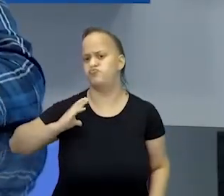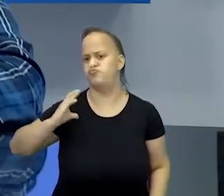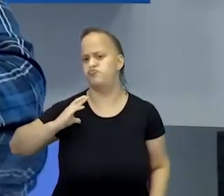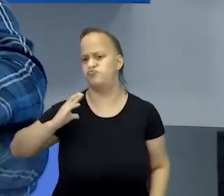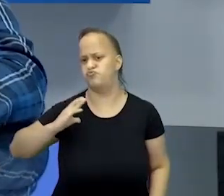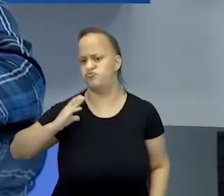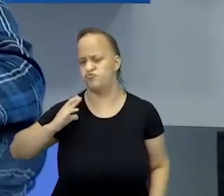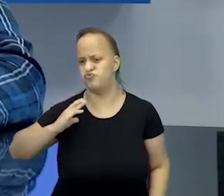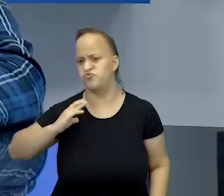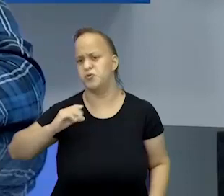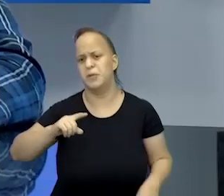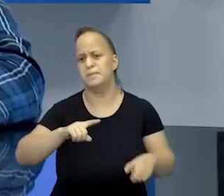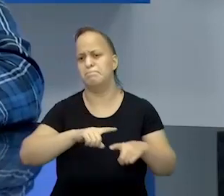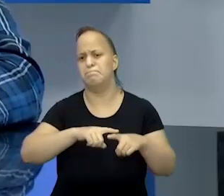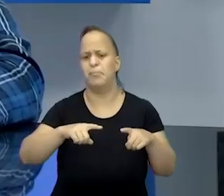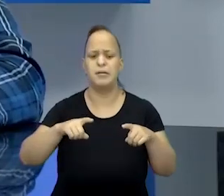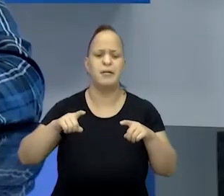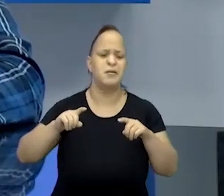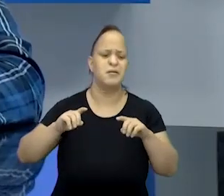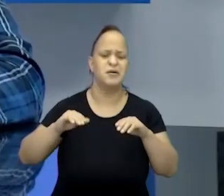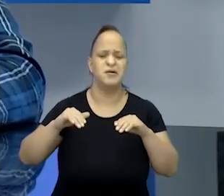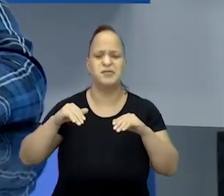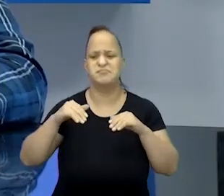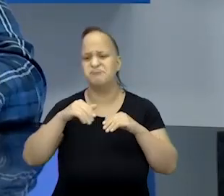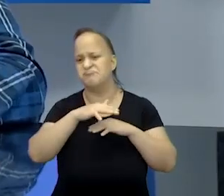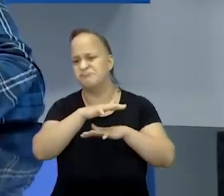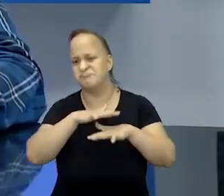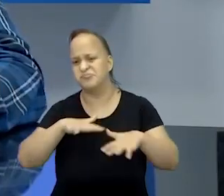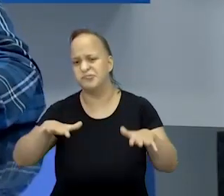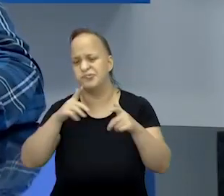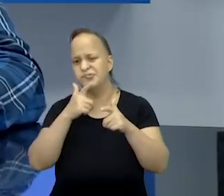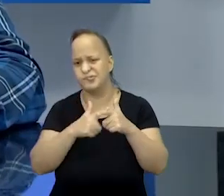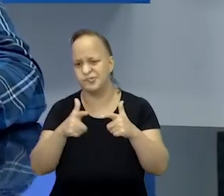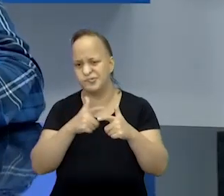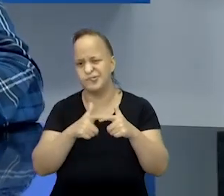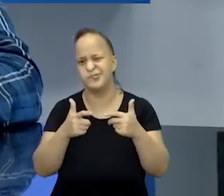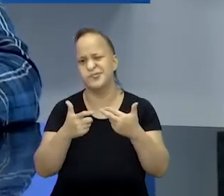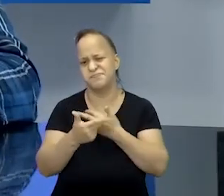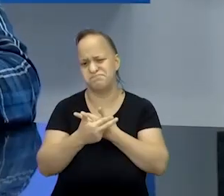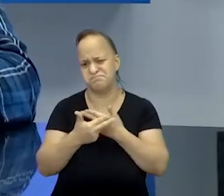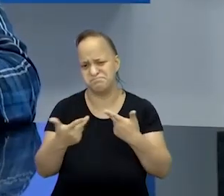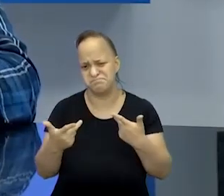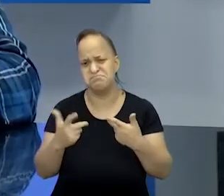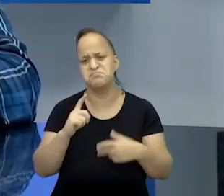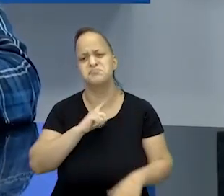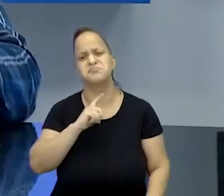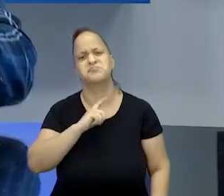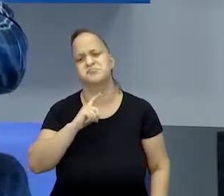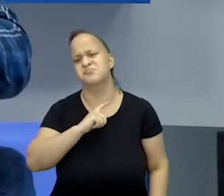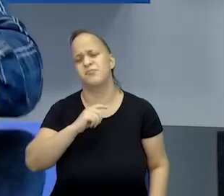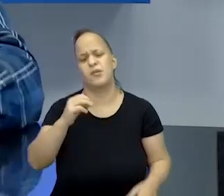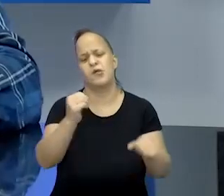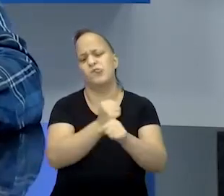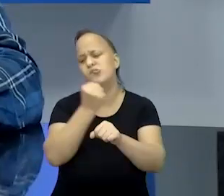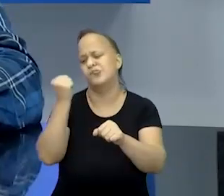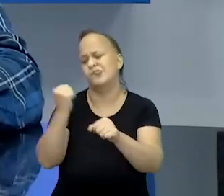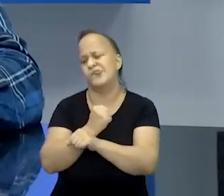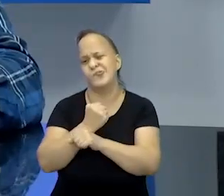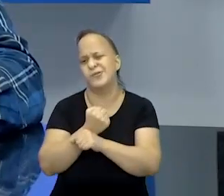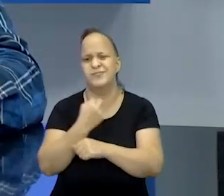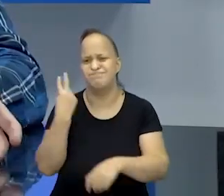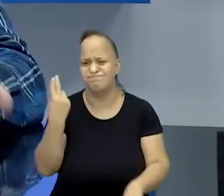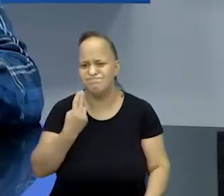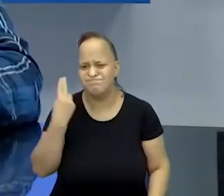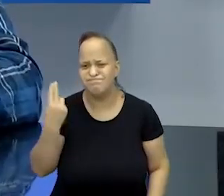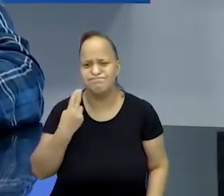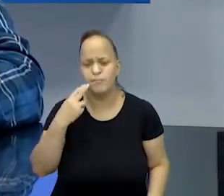as condições geográficas do terreno, né, que não eram muito propícias à construção, né, então essa área acabou ficando vazia